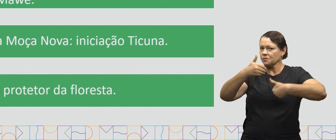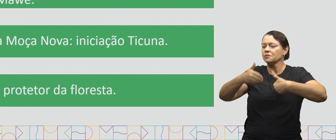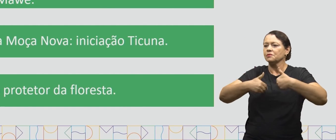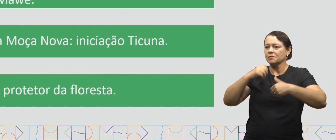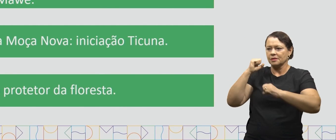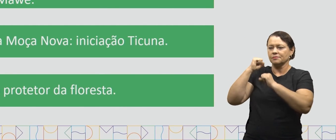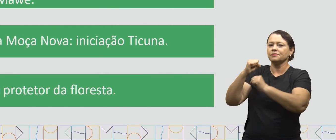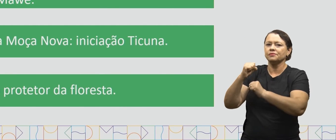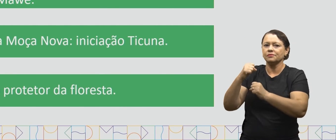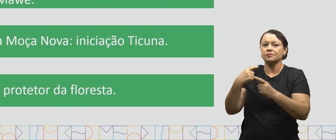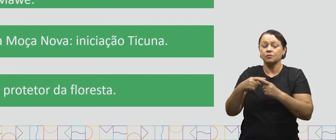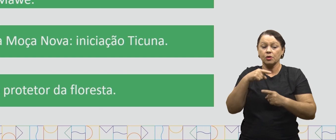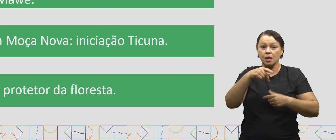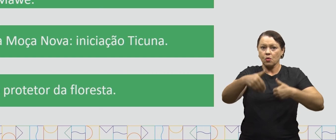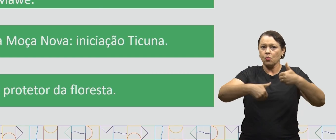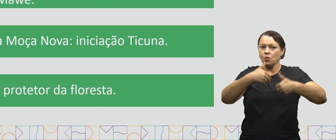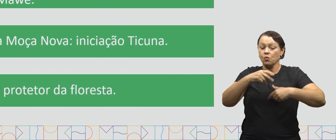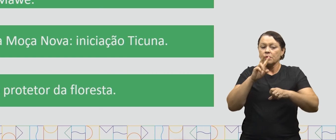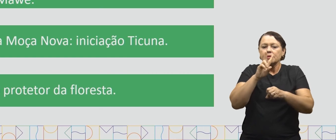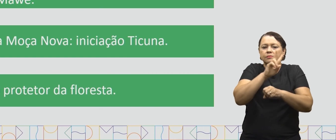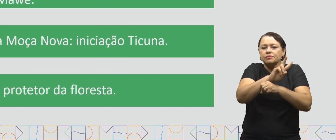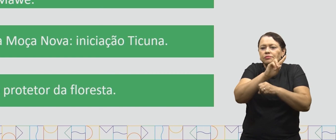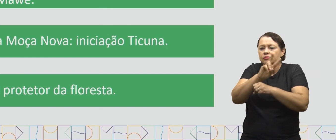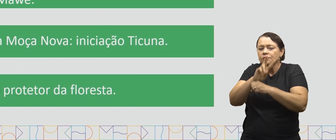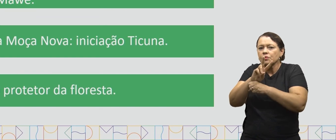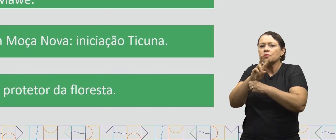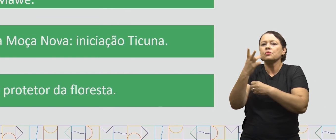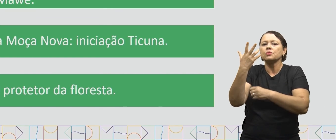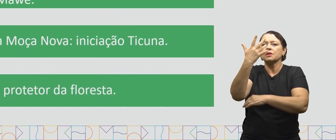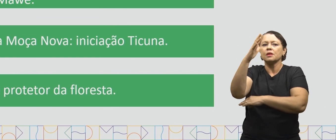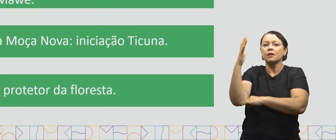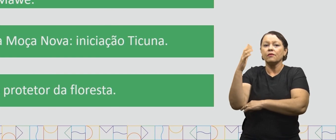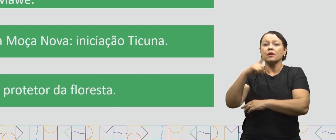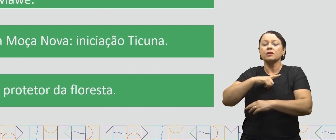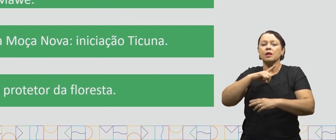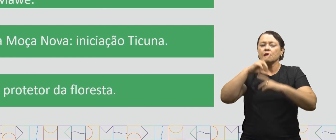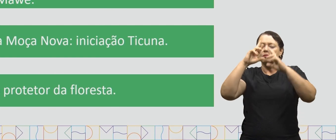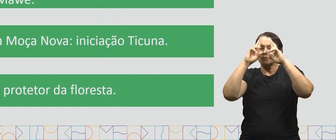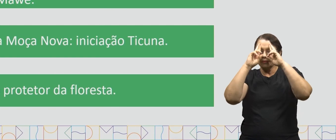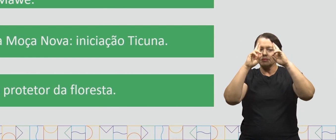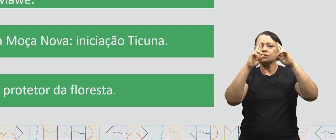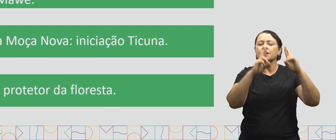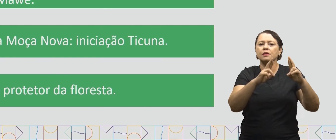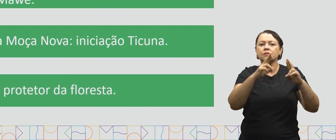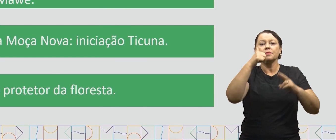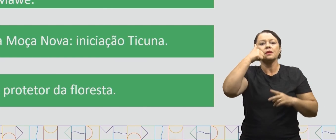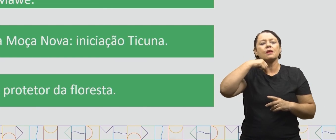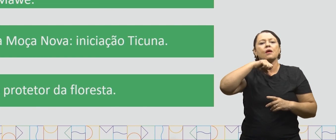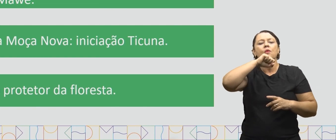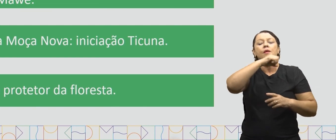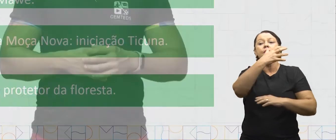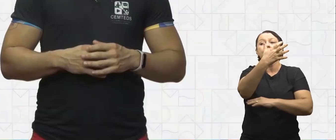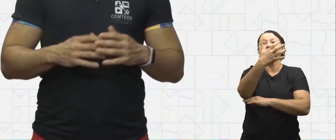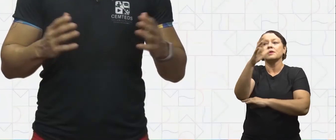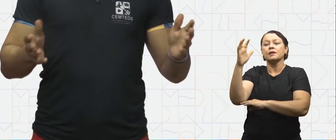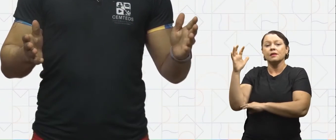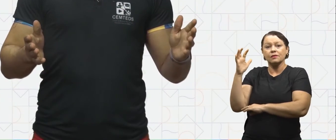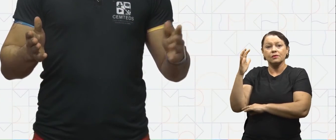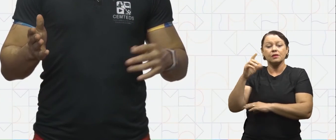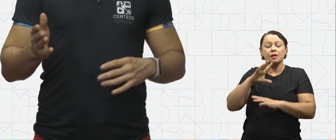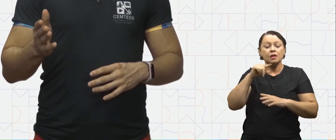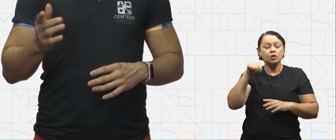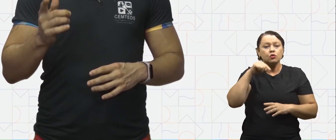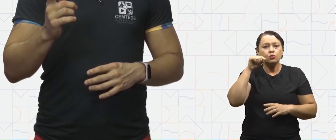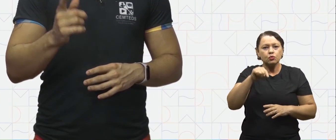é um exemplo de quem cuida da floresta, um respeito que todos devemos ter com a própria Mãe Natureza. Isso